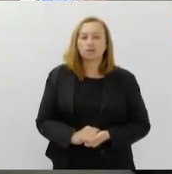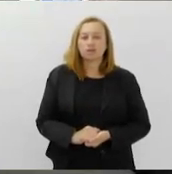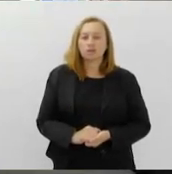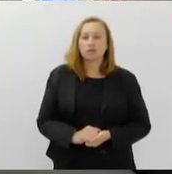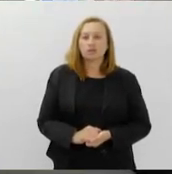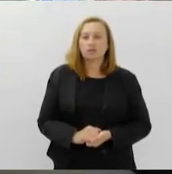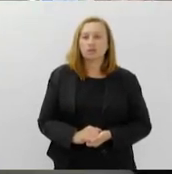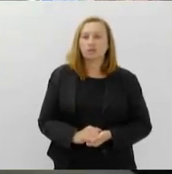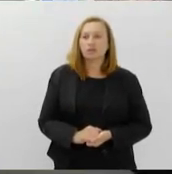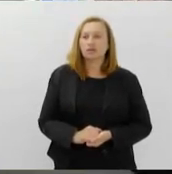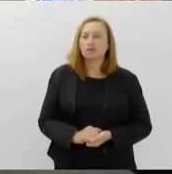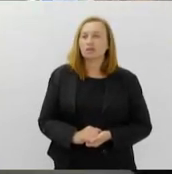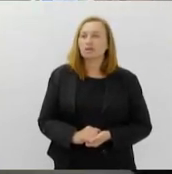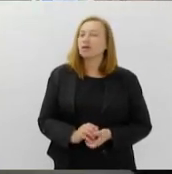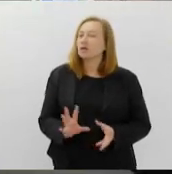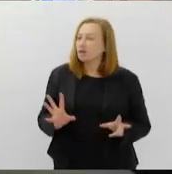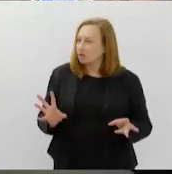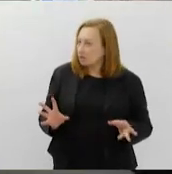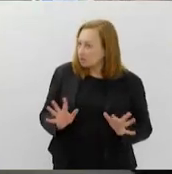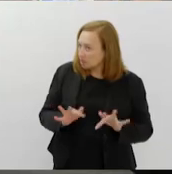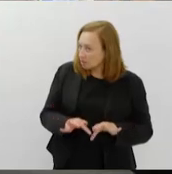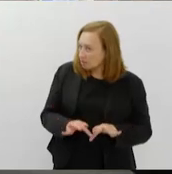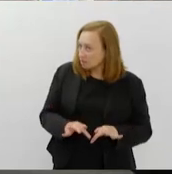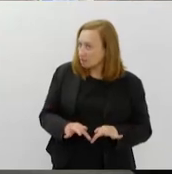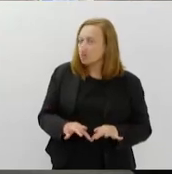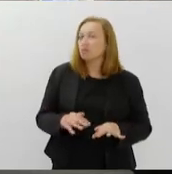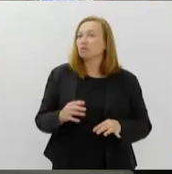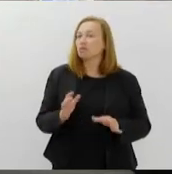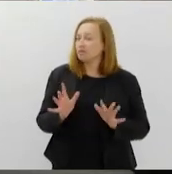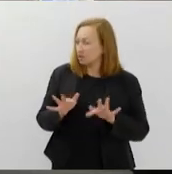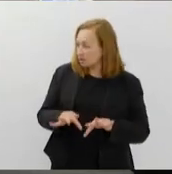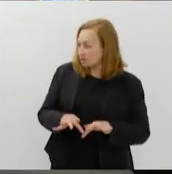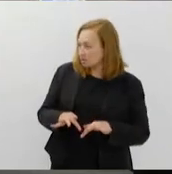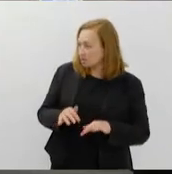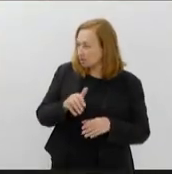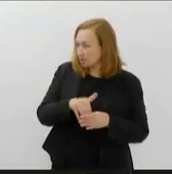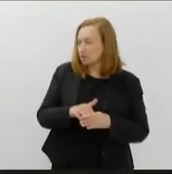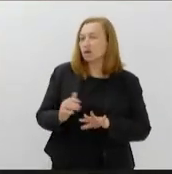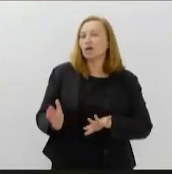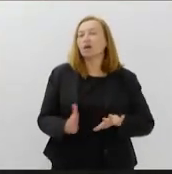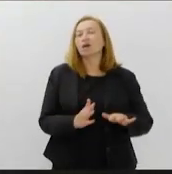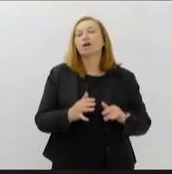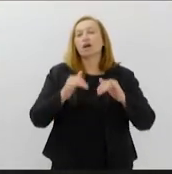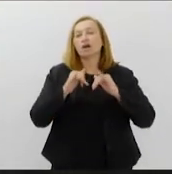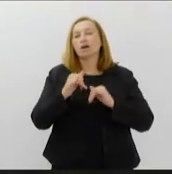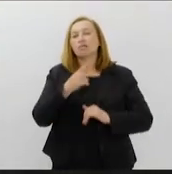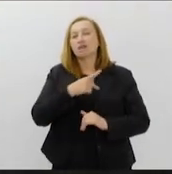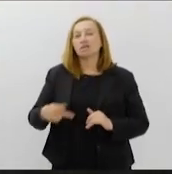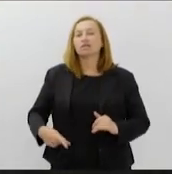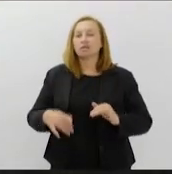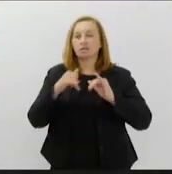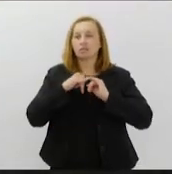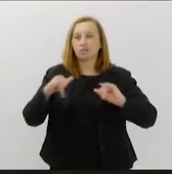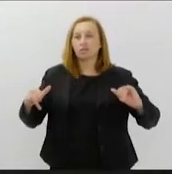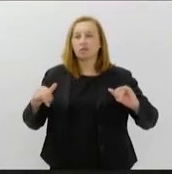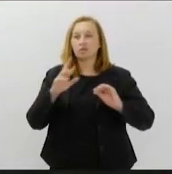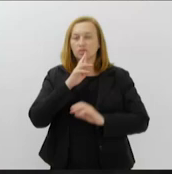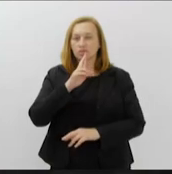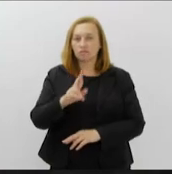Chiquinho concluiu? Vou proclamar o resultado. Concluiu? A presidência irá proclamar o